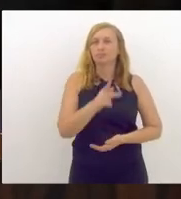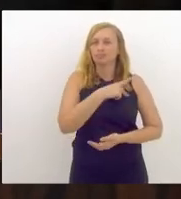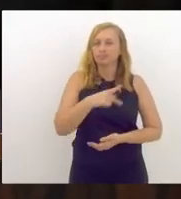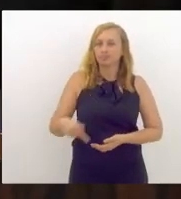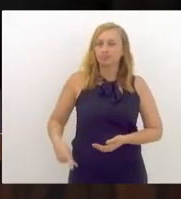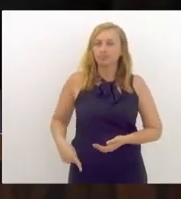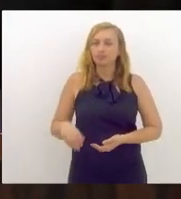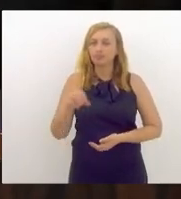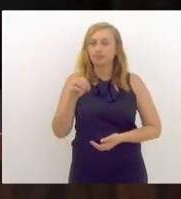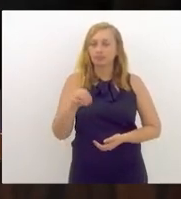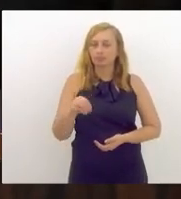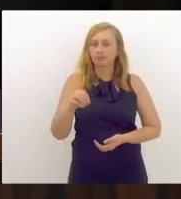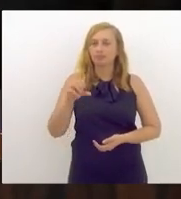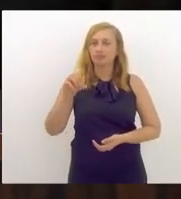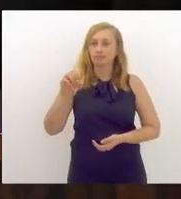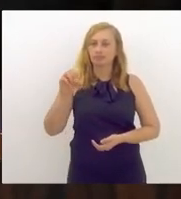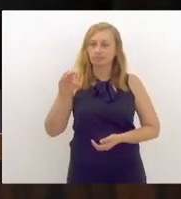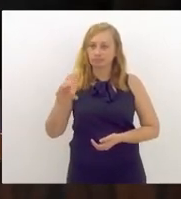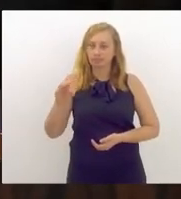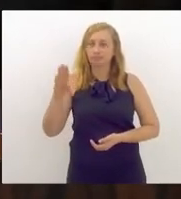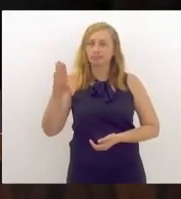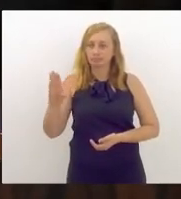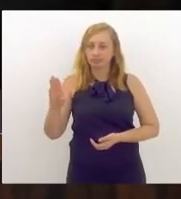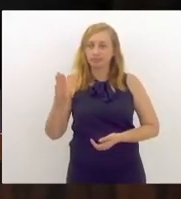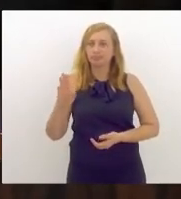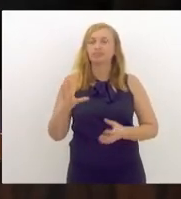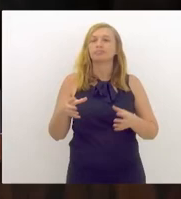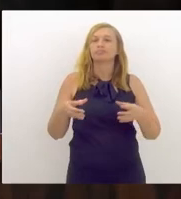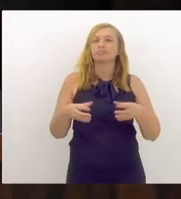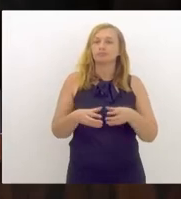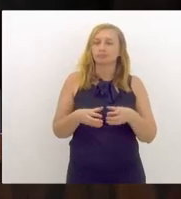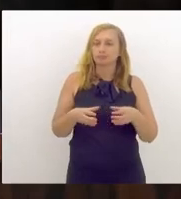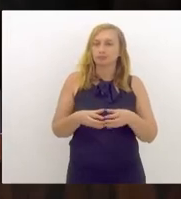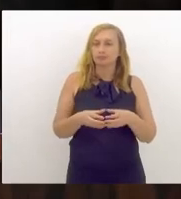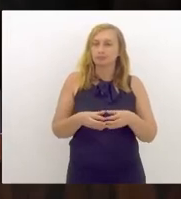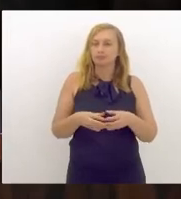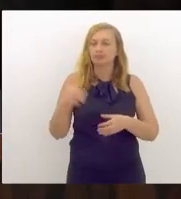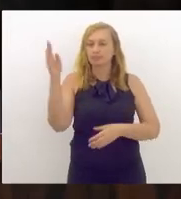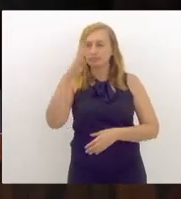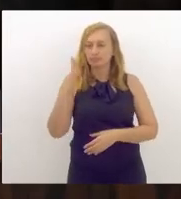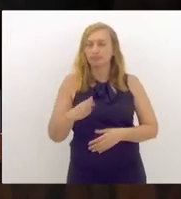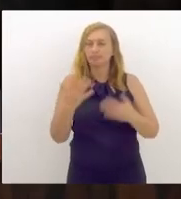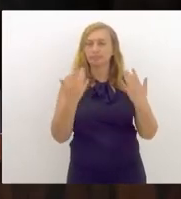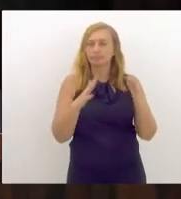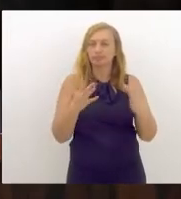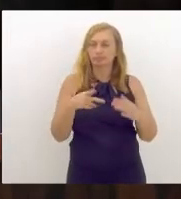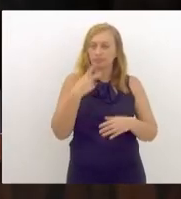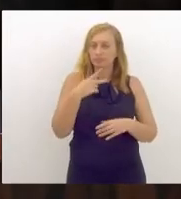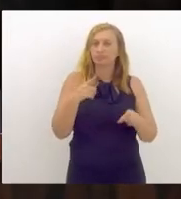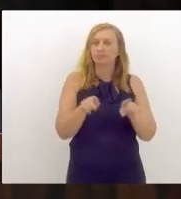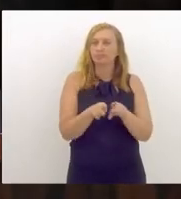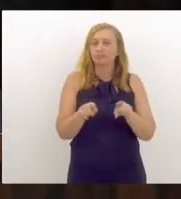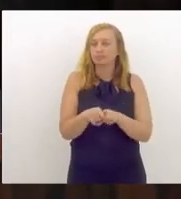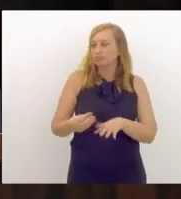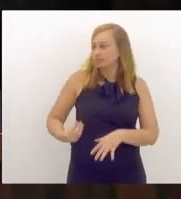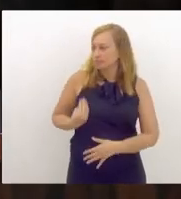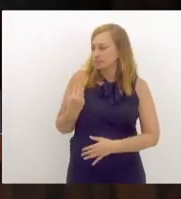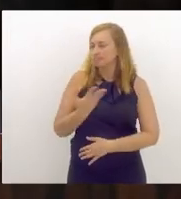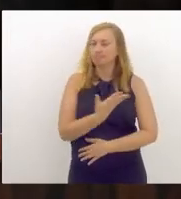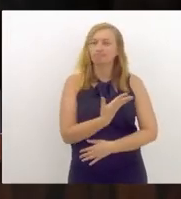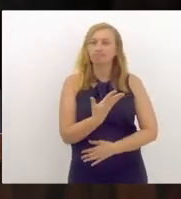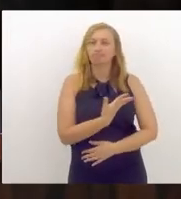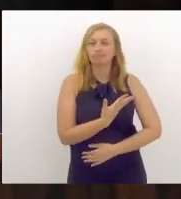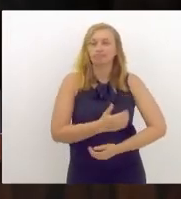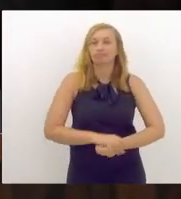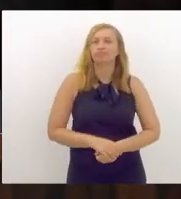presidente da ocb organização das cooperativas do Brasil para fazer uma saudação também saudá a presença do nosso companheiro